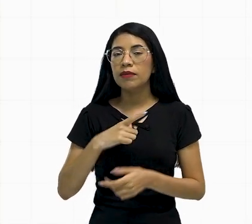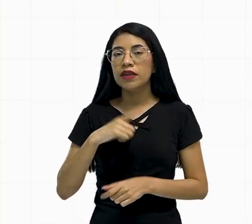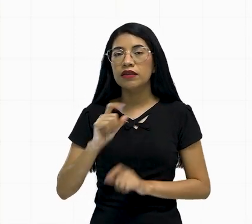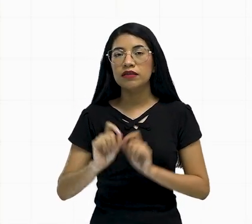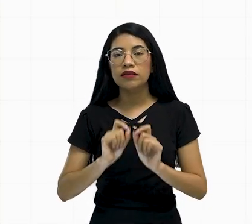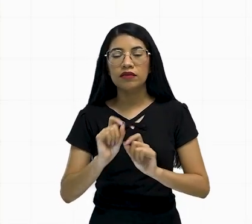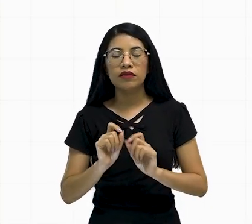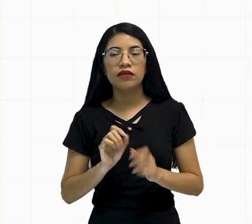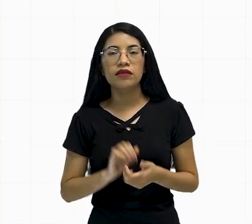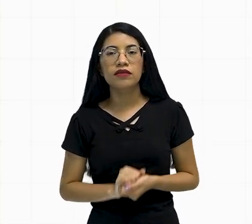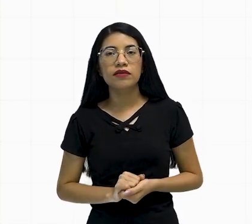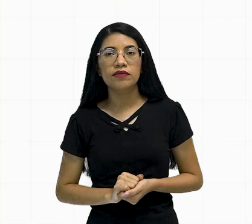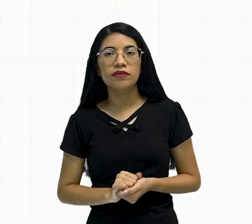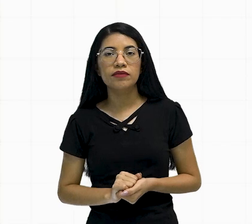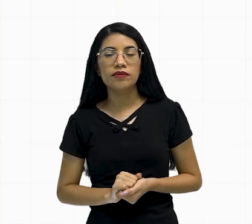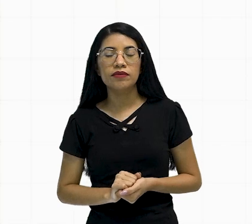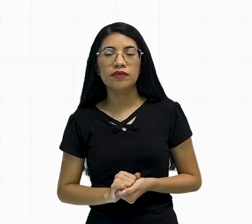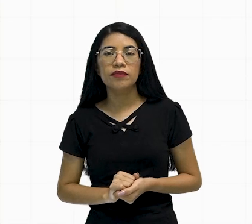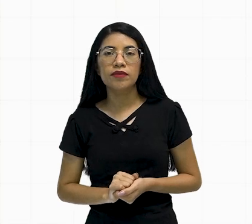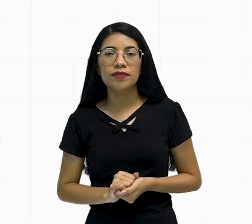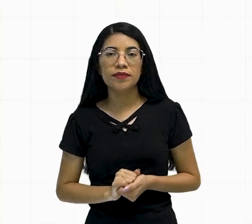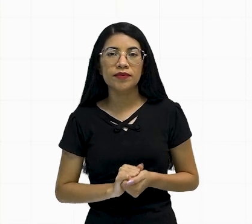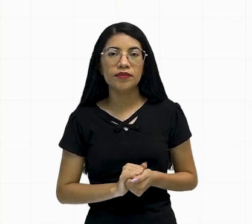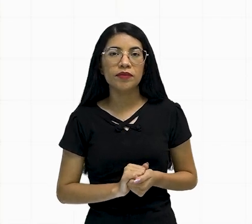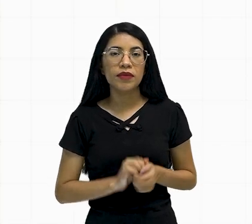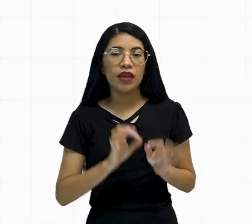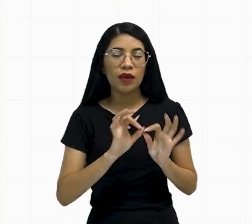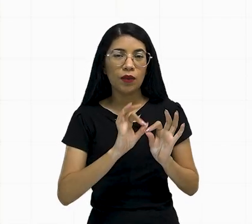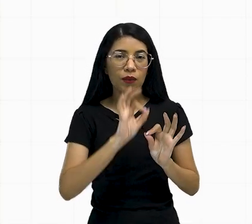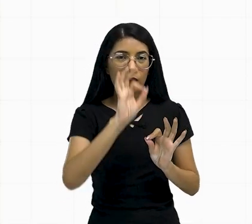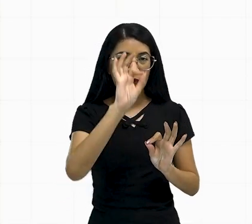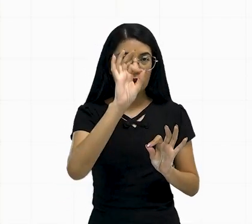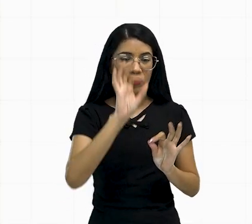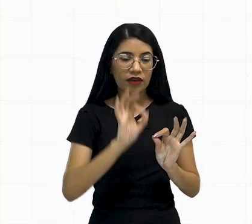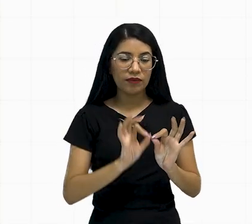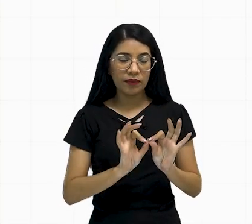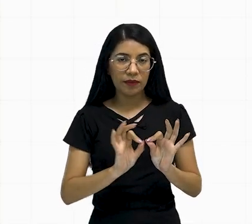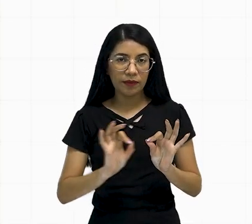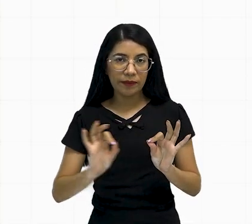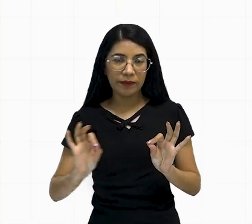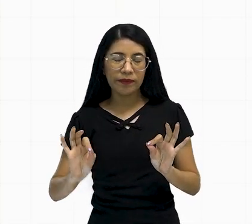obrigatoriamente, esse segmento de reta, quando tocar o